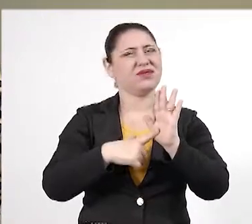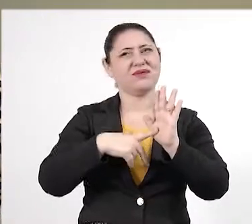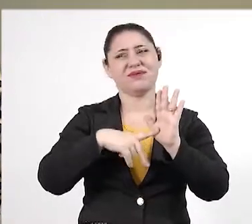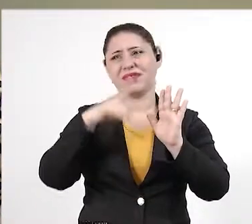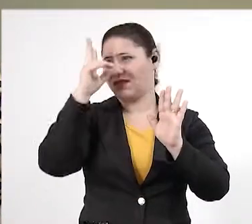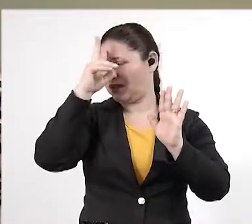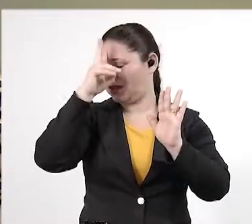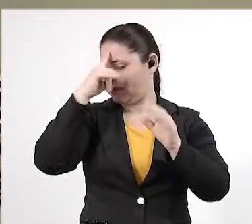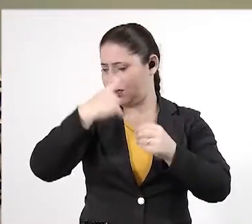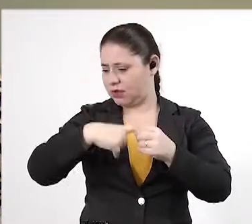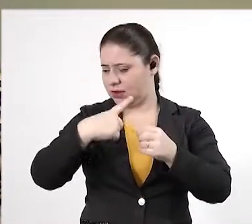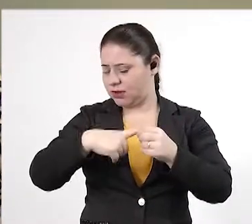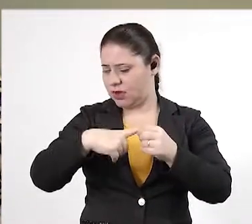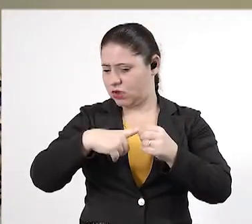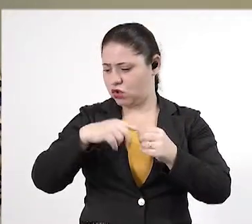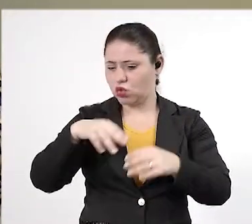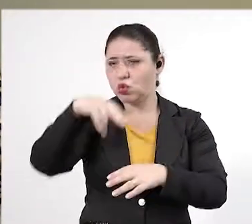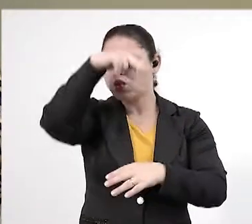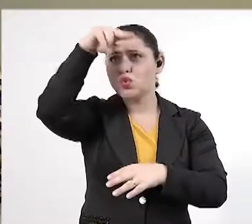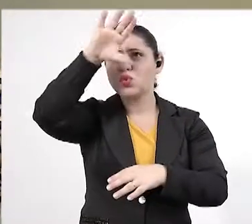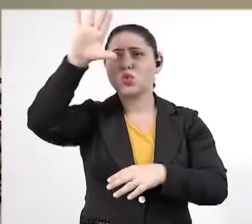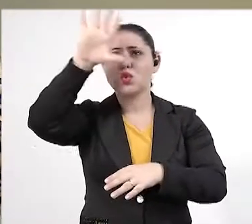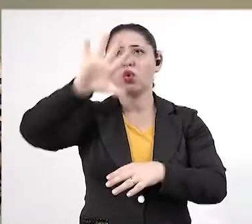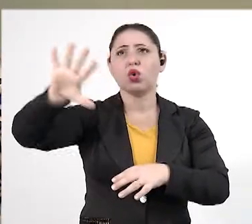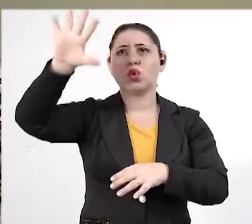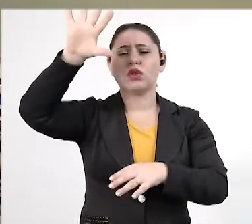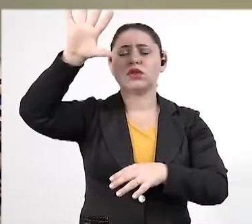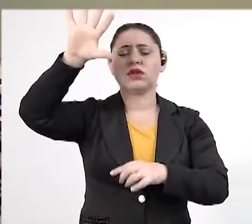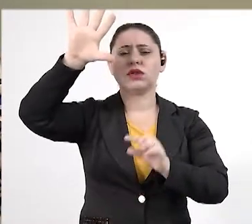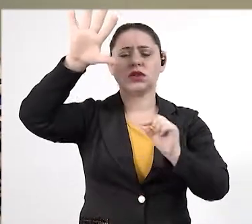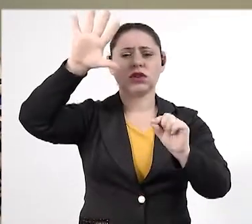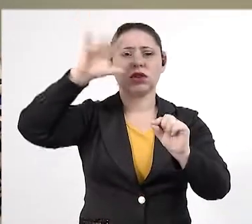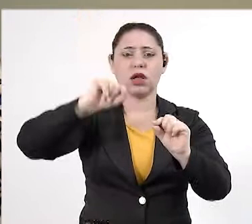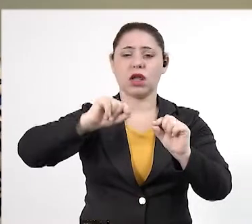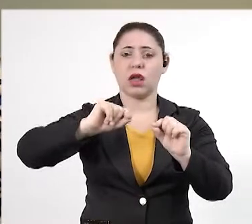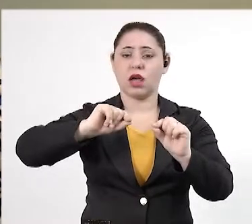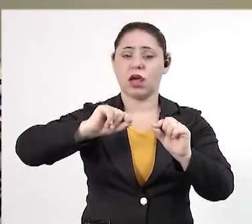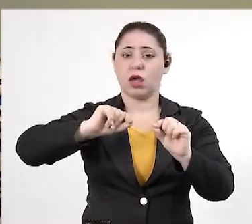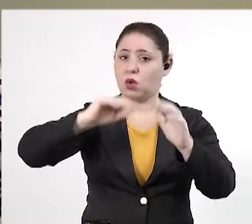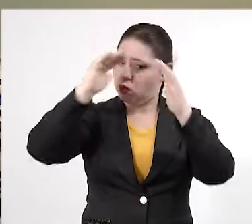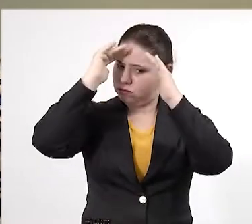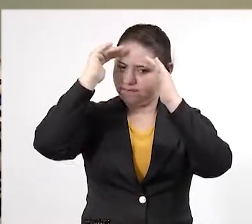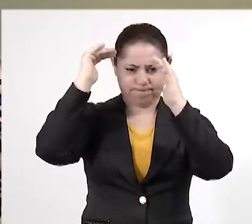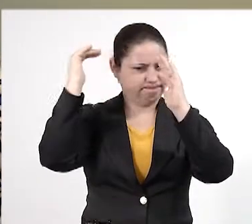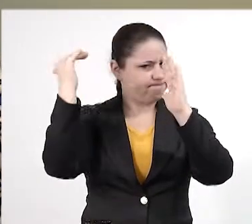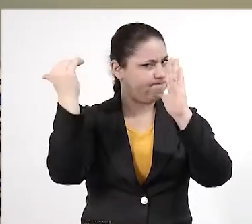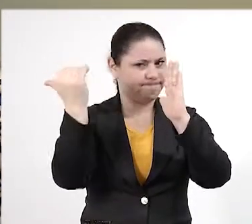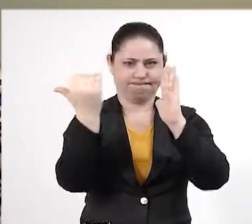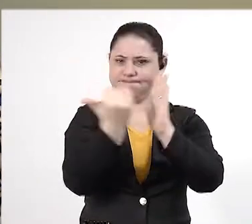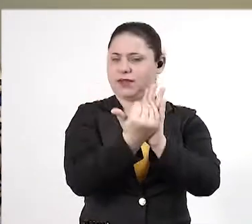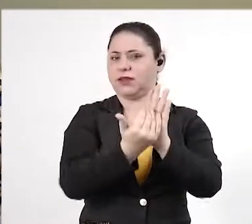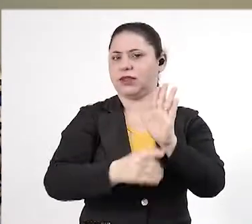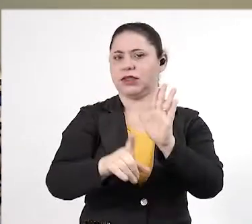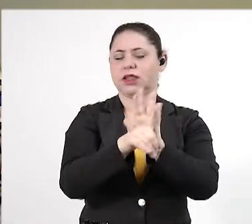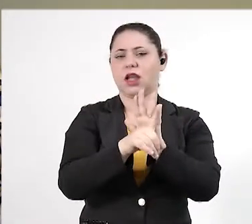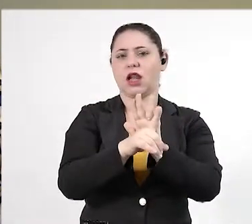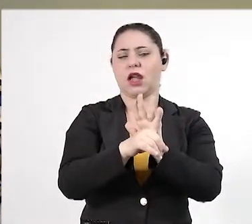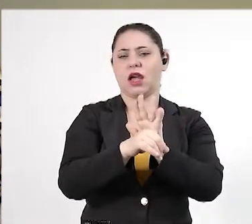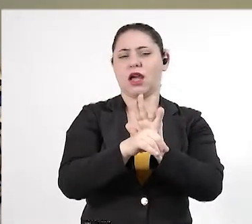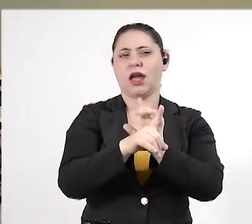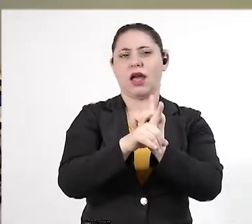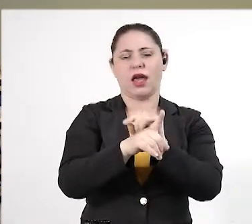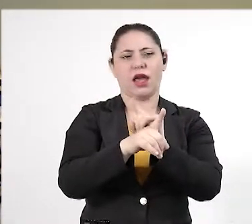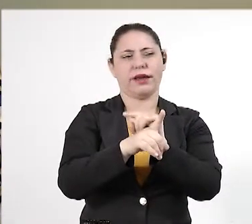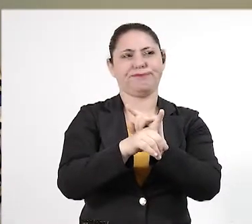icônico, eu não me lembro a cidade, no Nordeste, em que por desobediência da